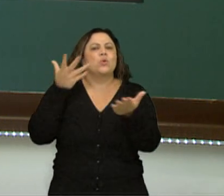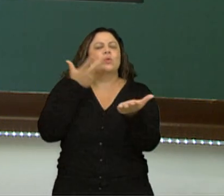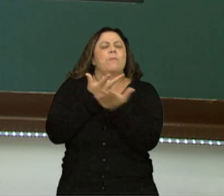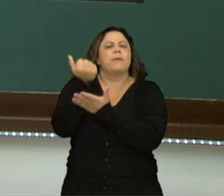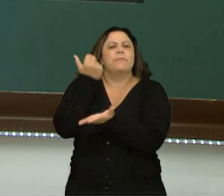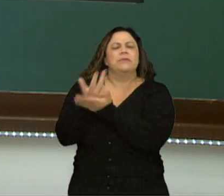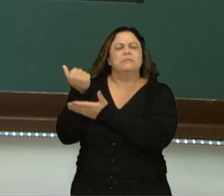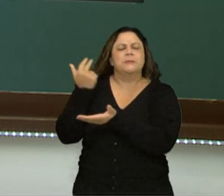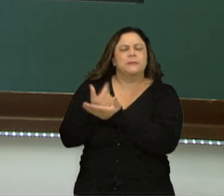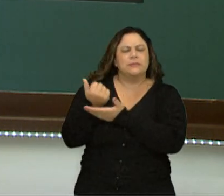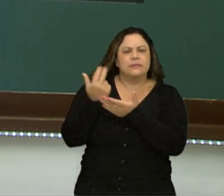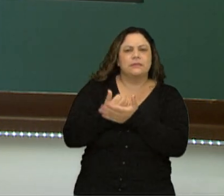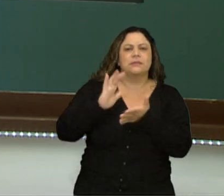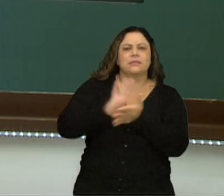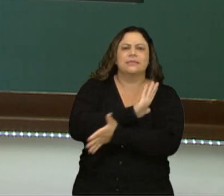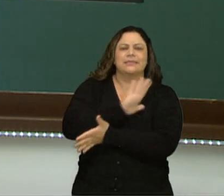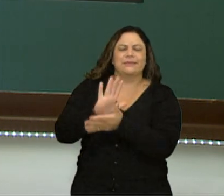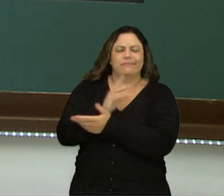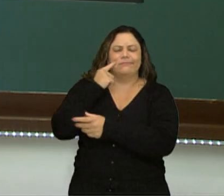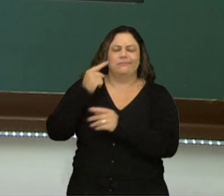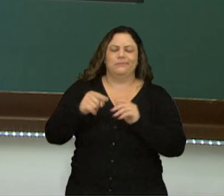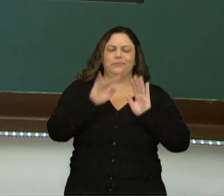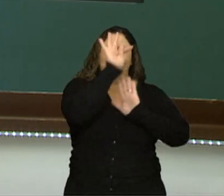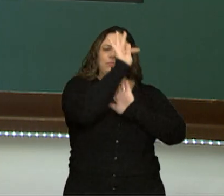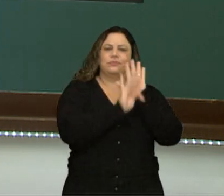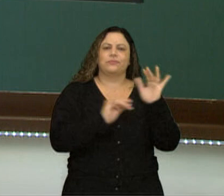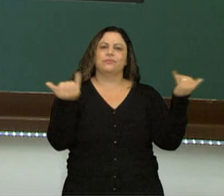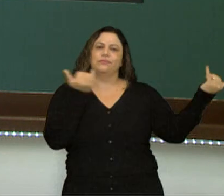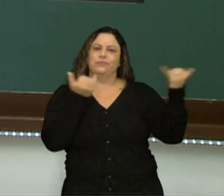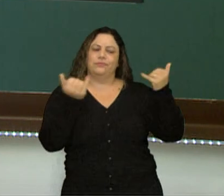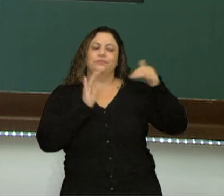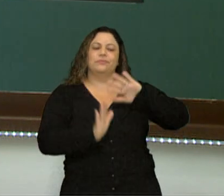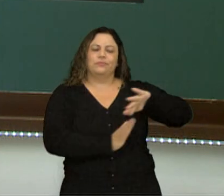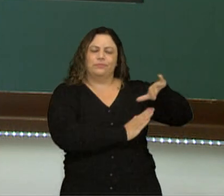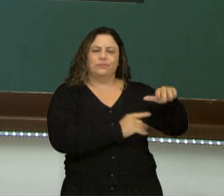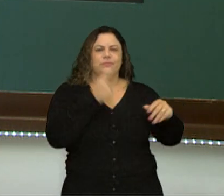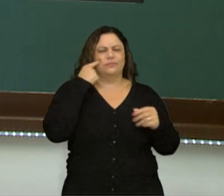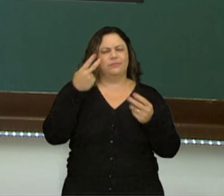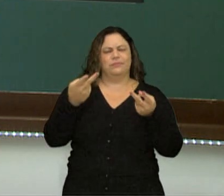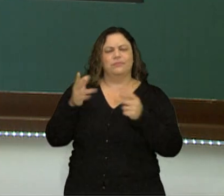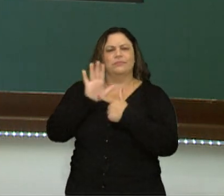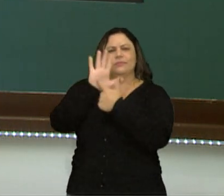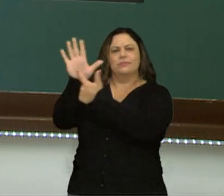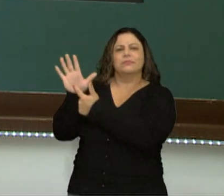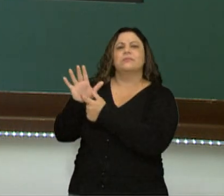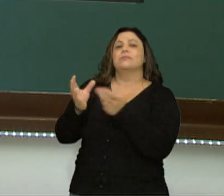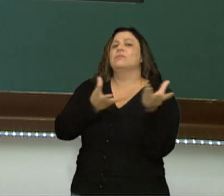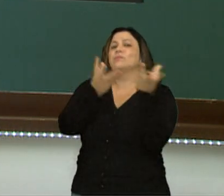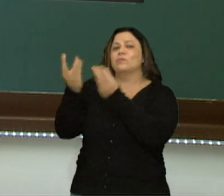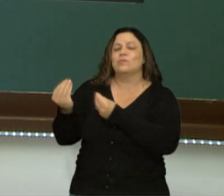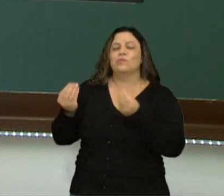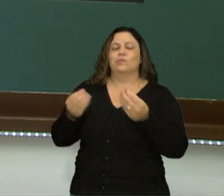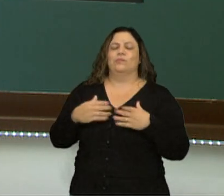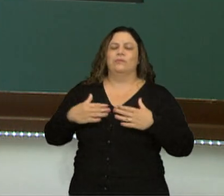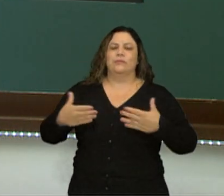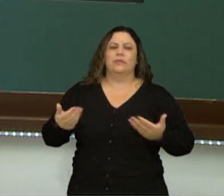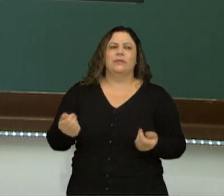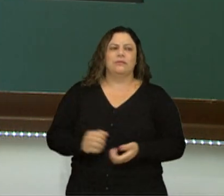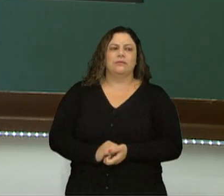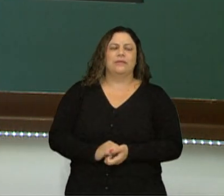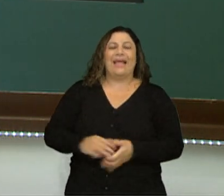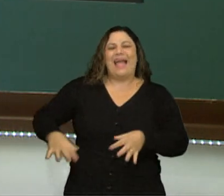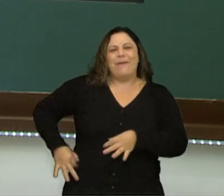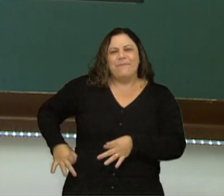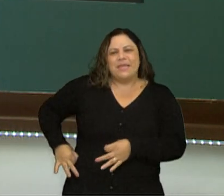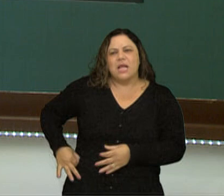que a gente viu agora há pouco, naquele texto informativo, demonstra então ali muito isso. Na minha